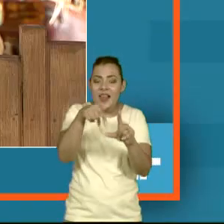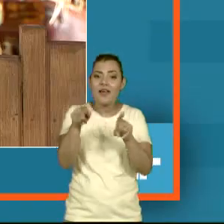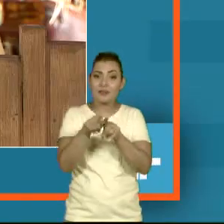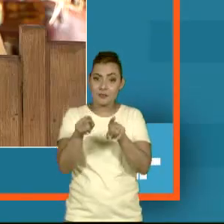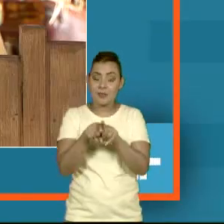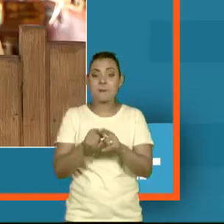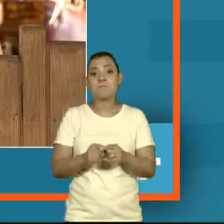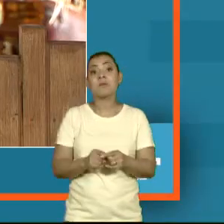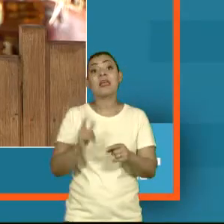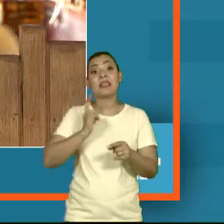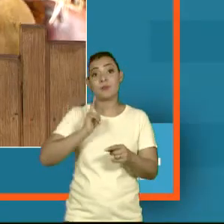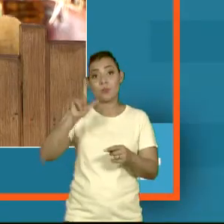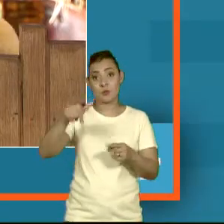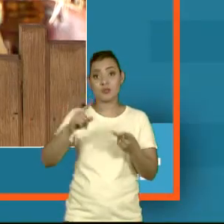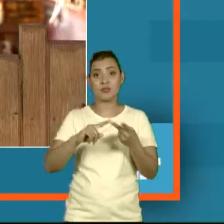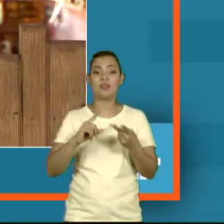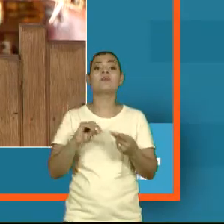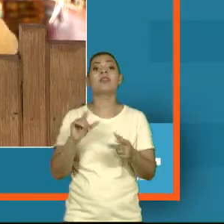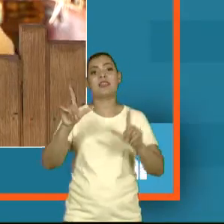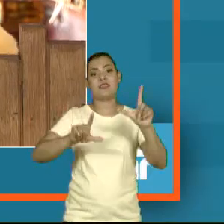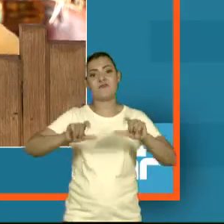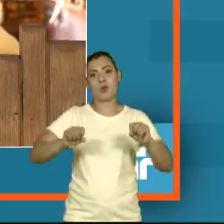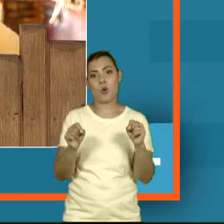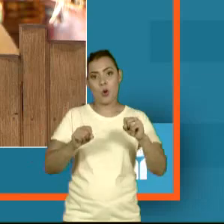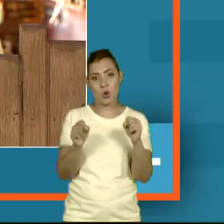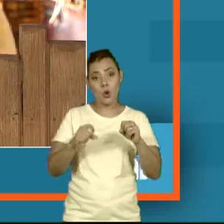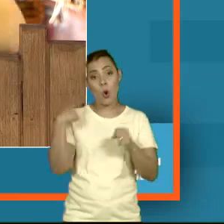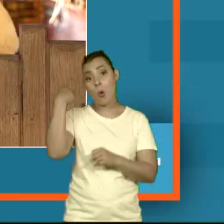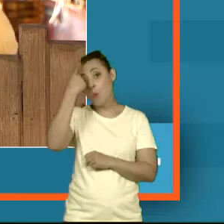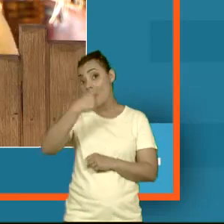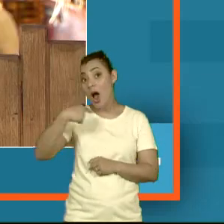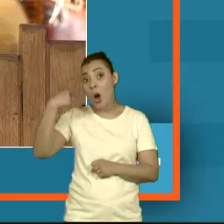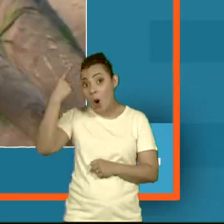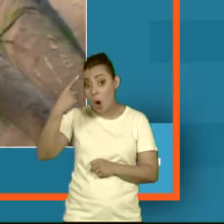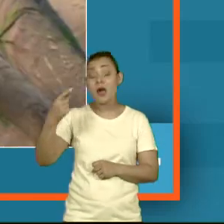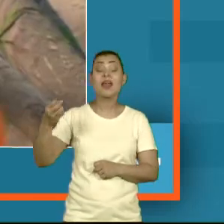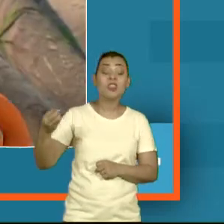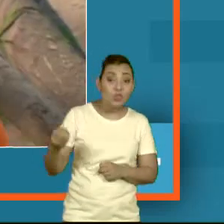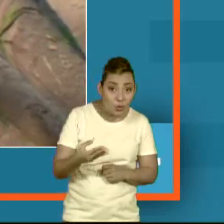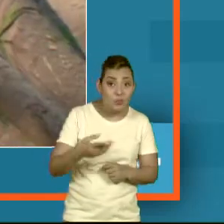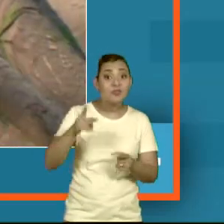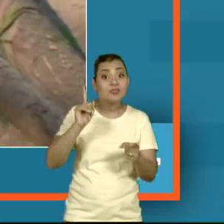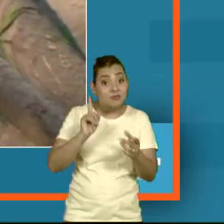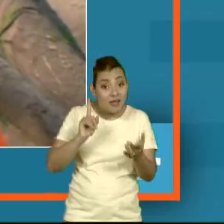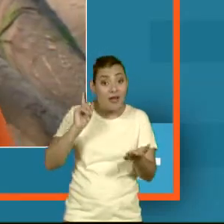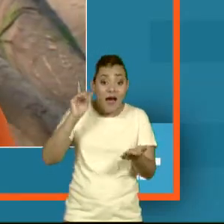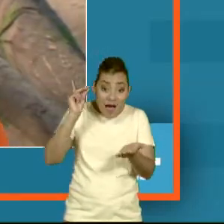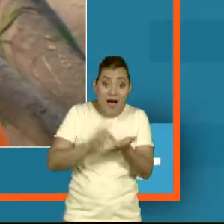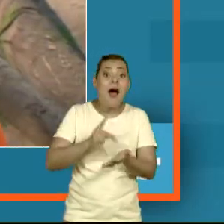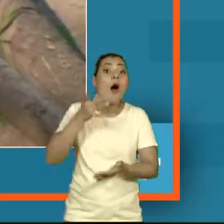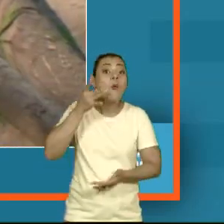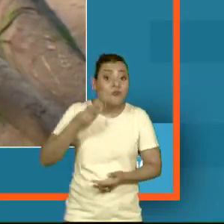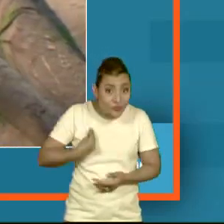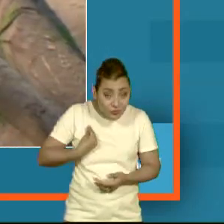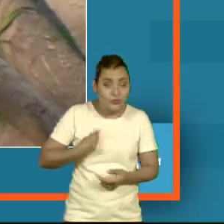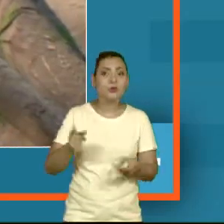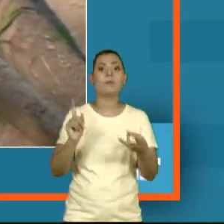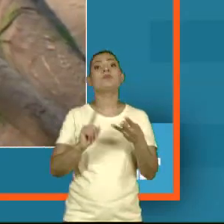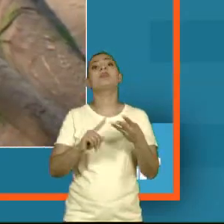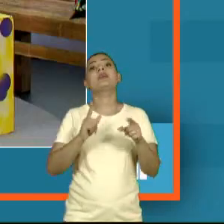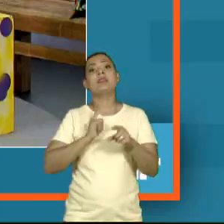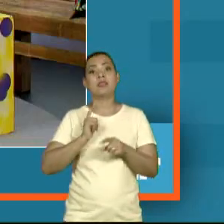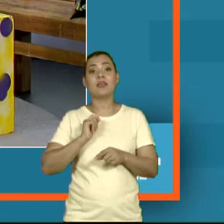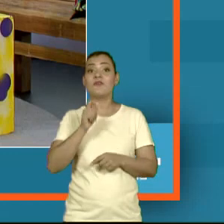animado no meio, a gente teve o TV Cocoricó, que era uma hora de programa inédito ao vivo, e a gente teve o